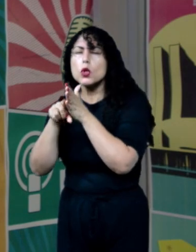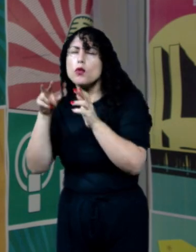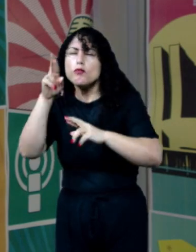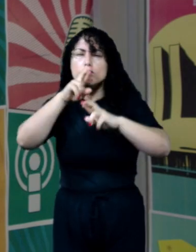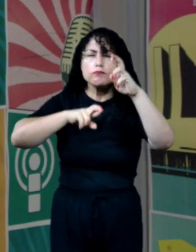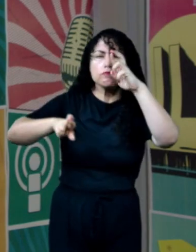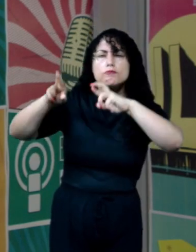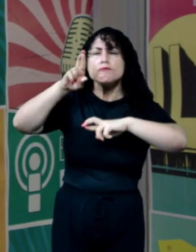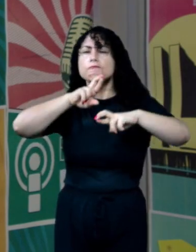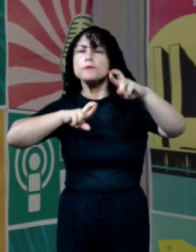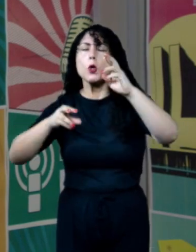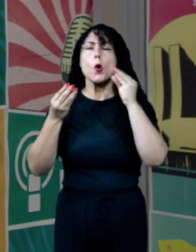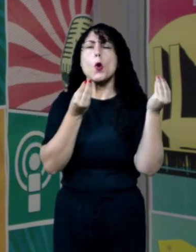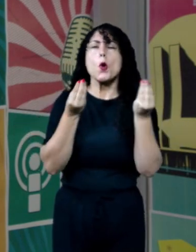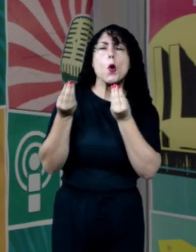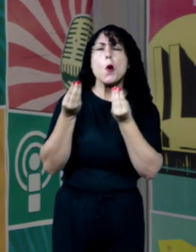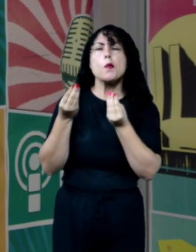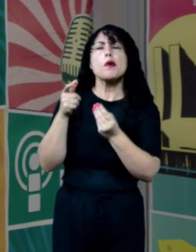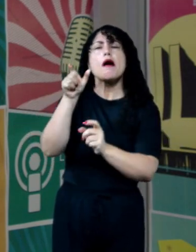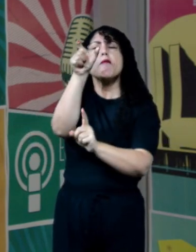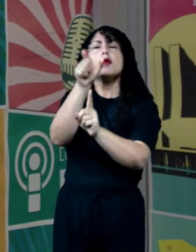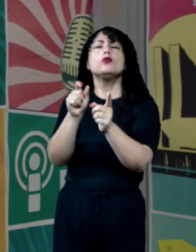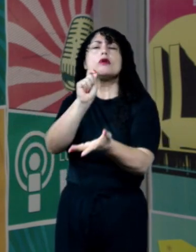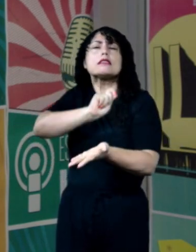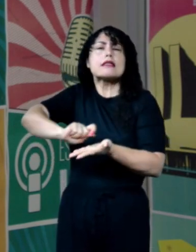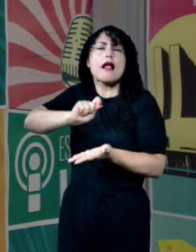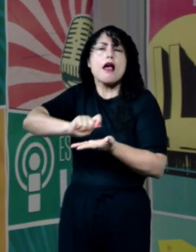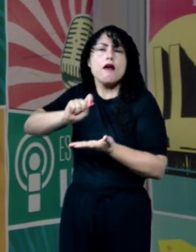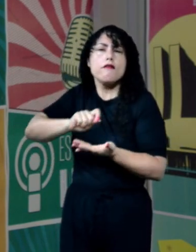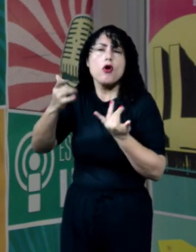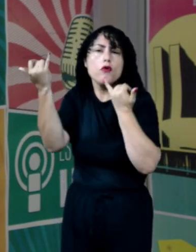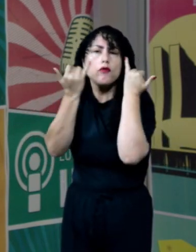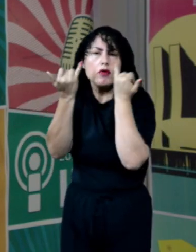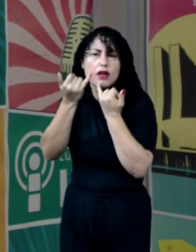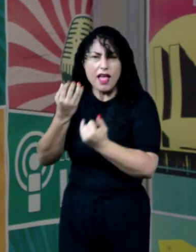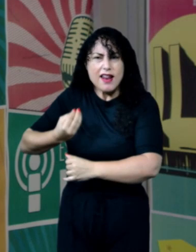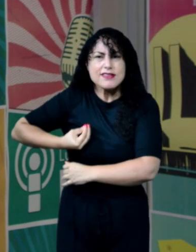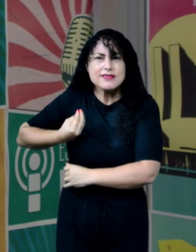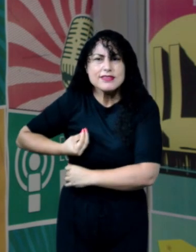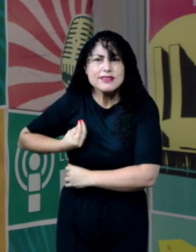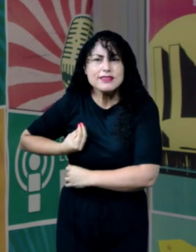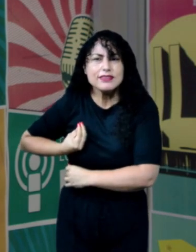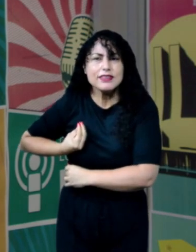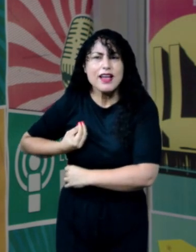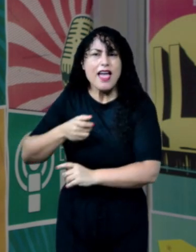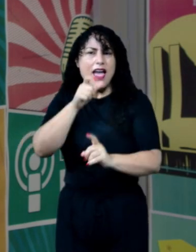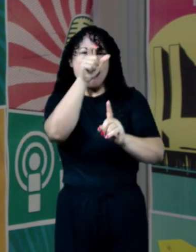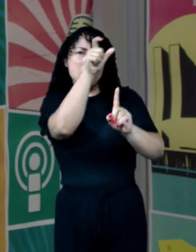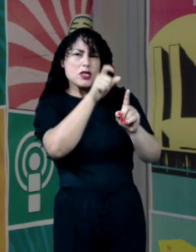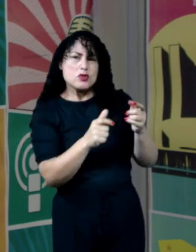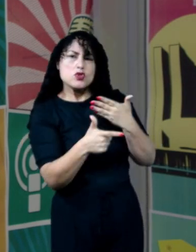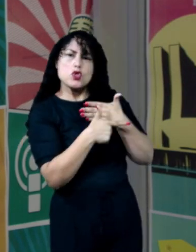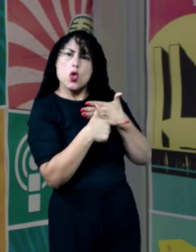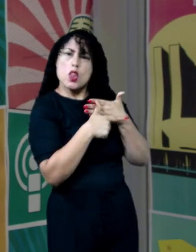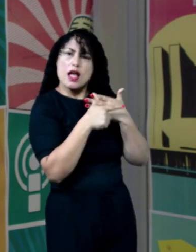verifique quem que escreveu a matéria. Essa pessoa existe? É um personagem